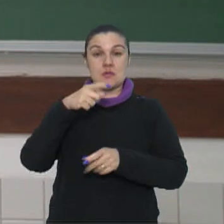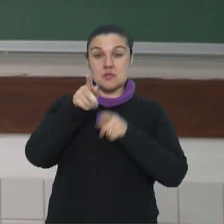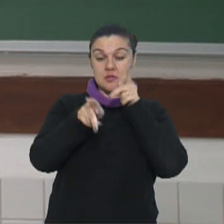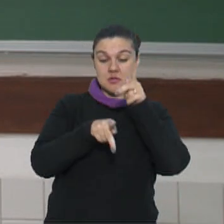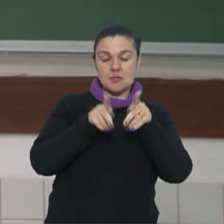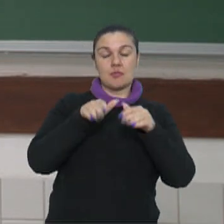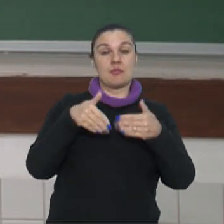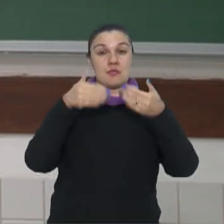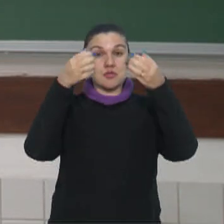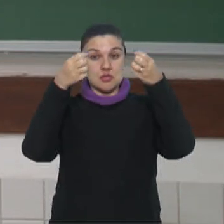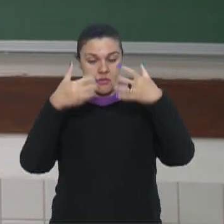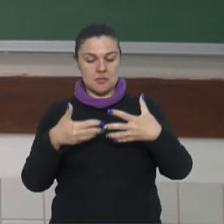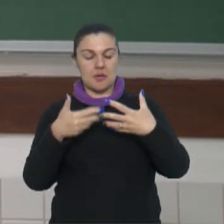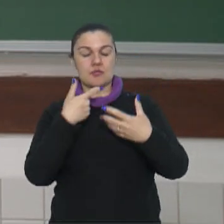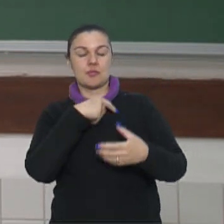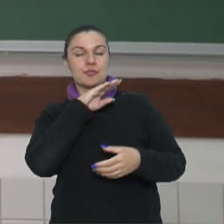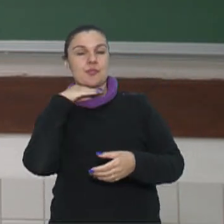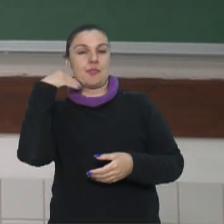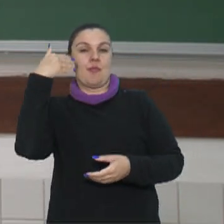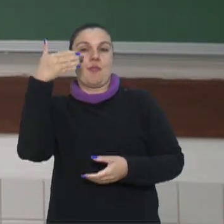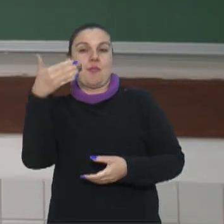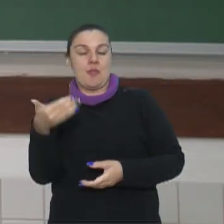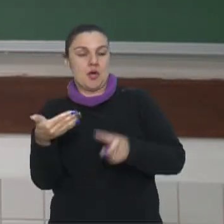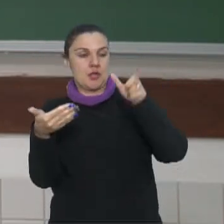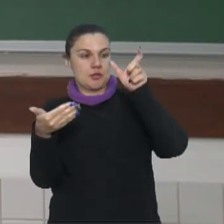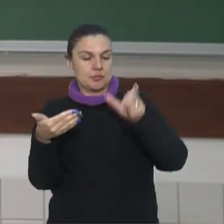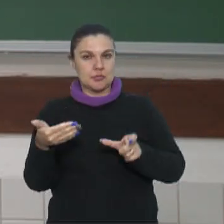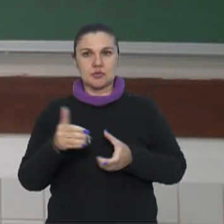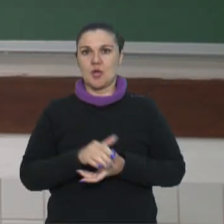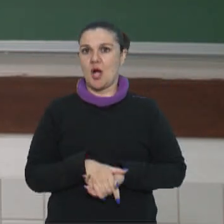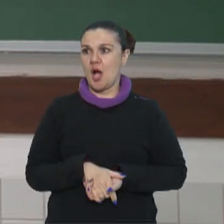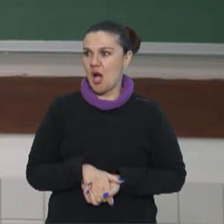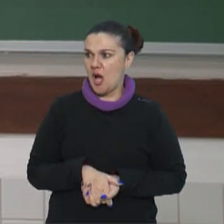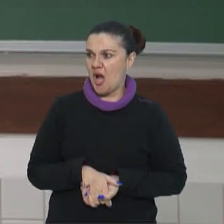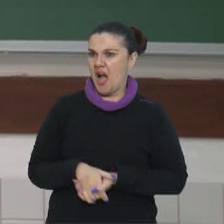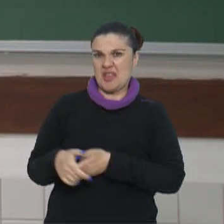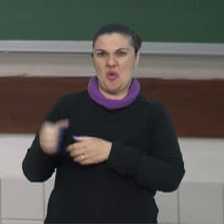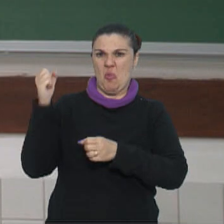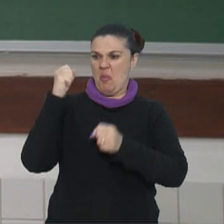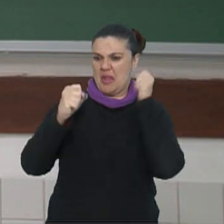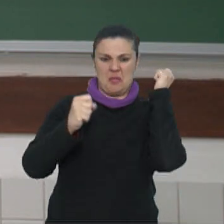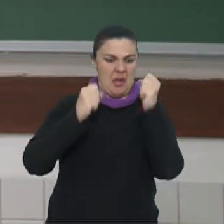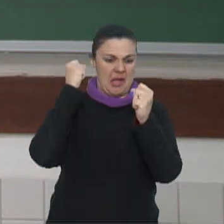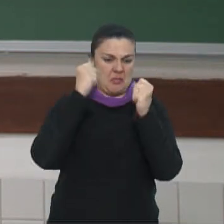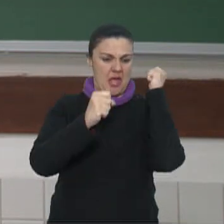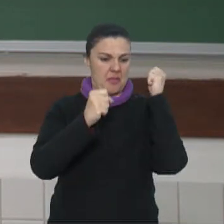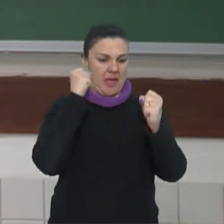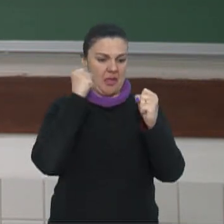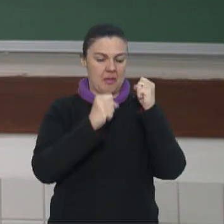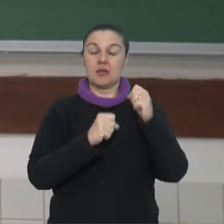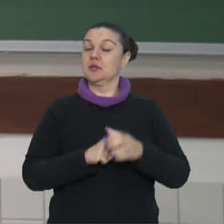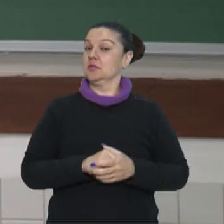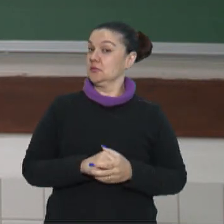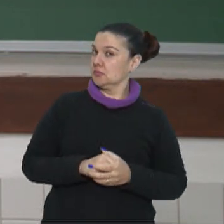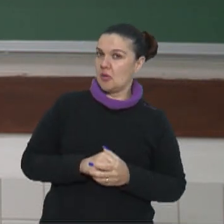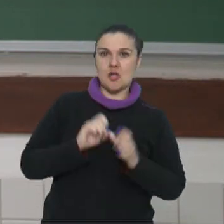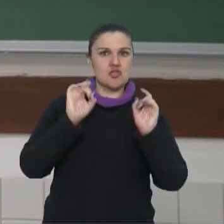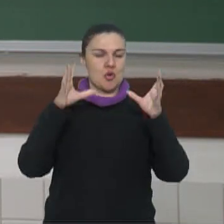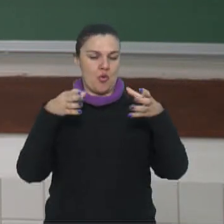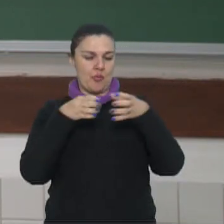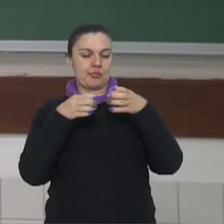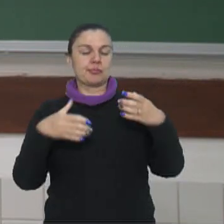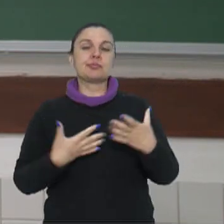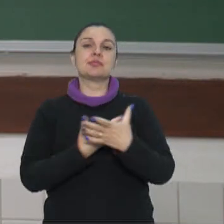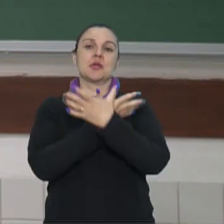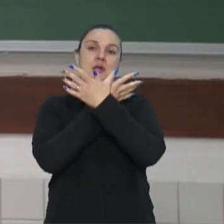civilização. Quando nós falamos em sacrifícios humanos, a gente começa a imaginar que os caras são sanguinários. Mas não é os aztecas, nós temos